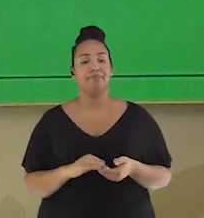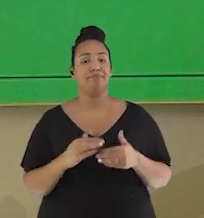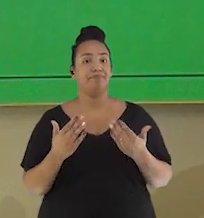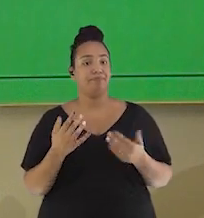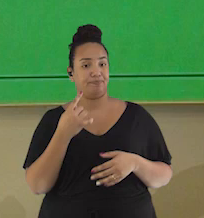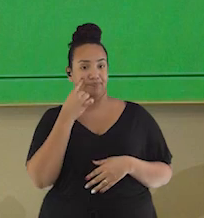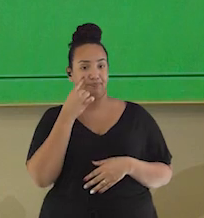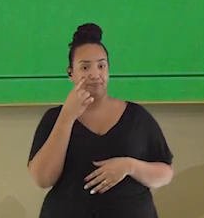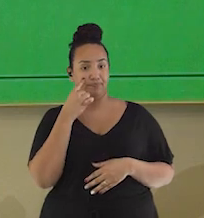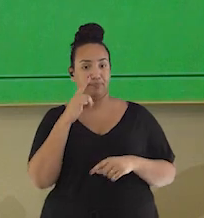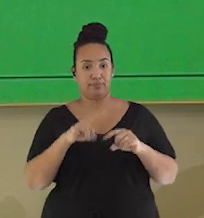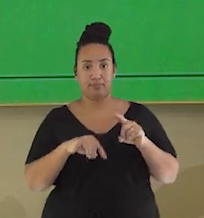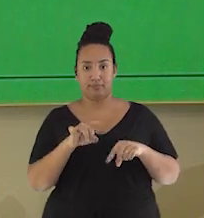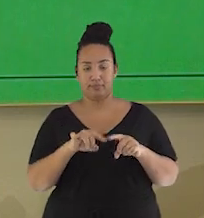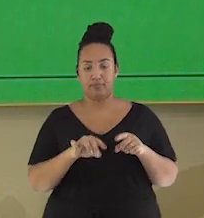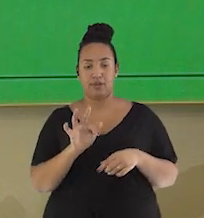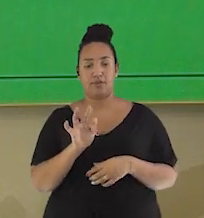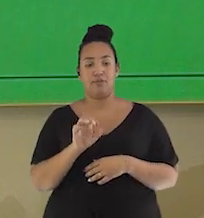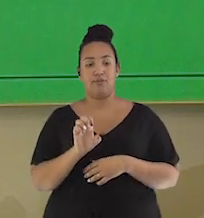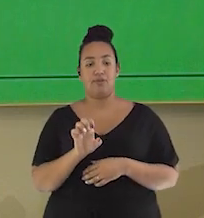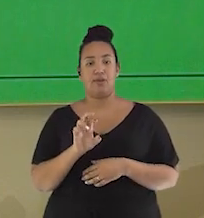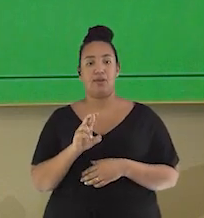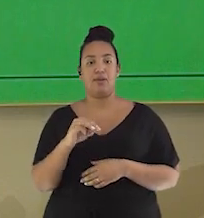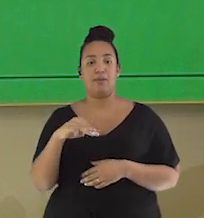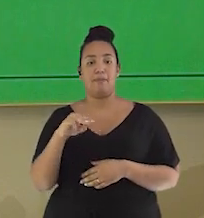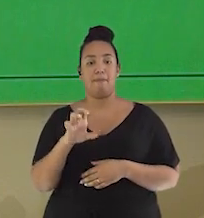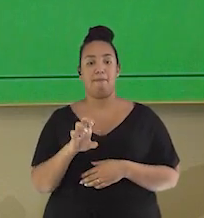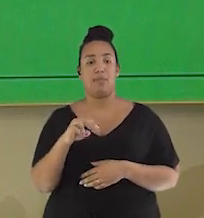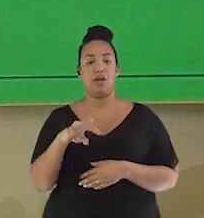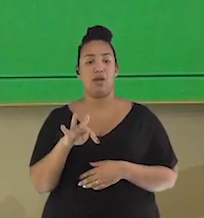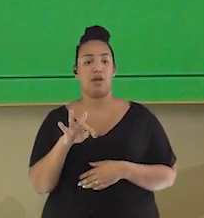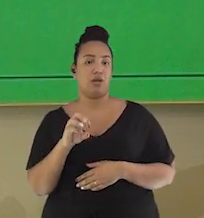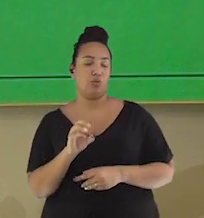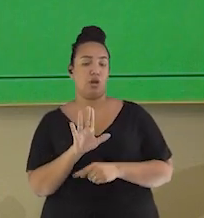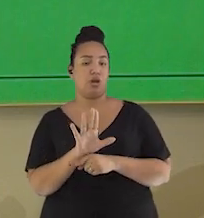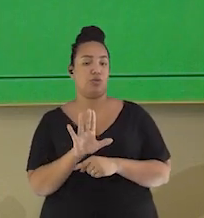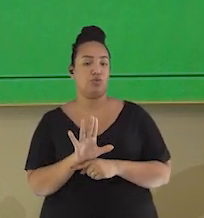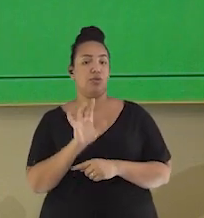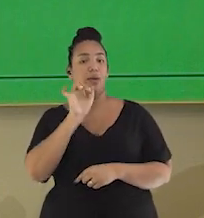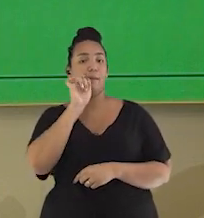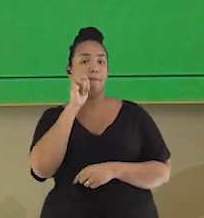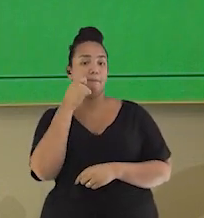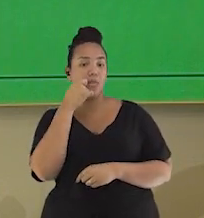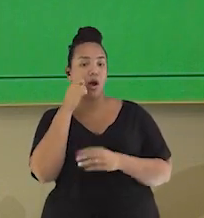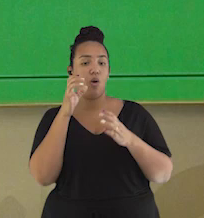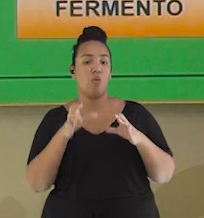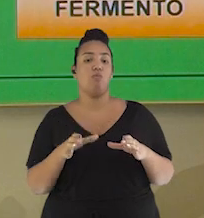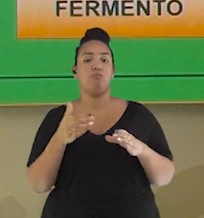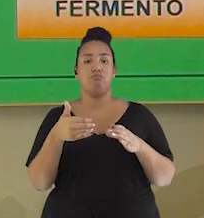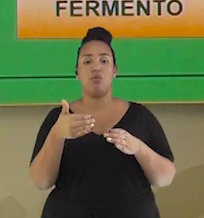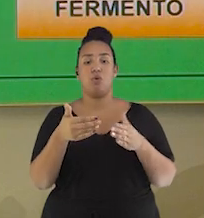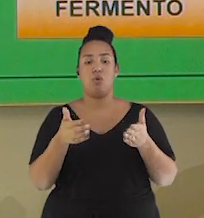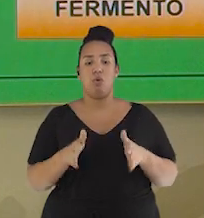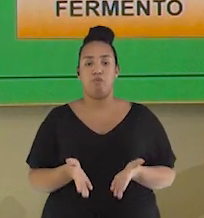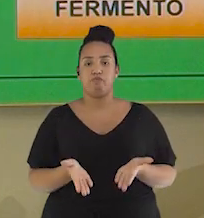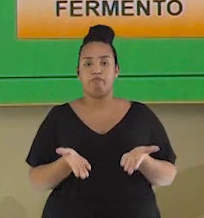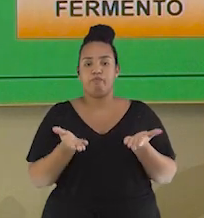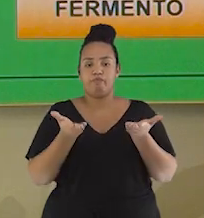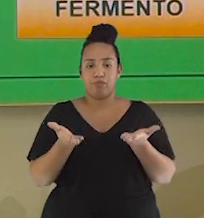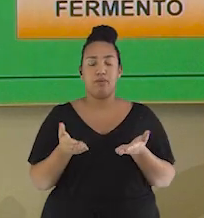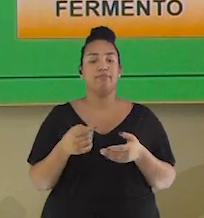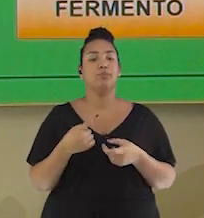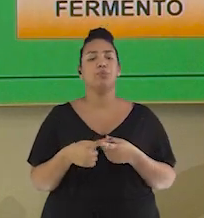que o fermento possibilita o crescimento de bolos e pães. Porque o fermento presente